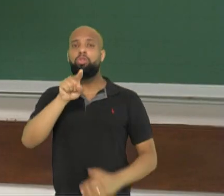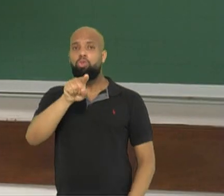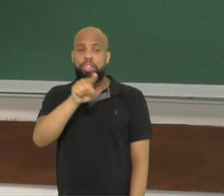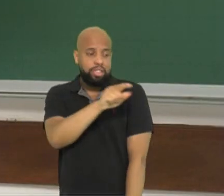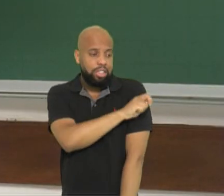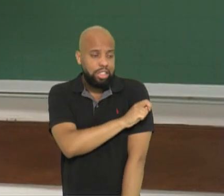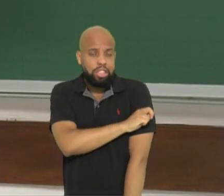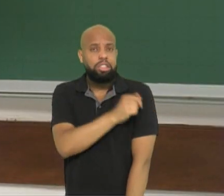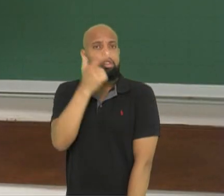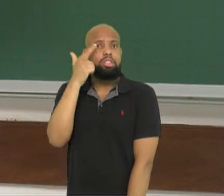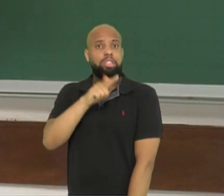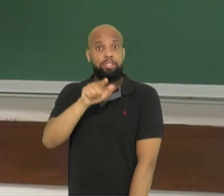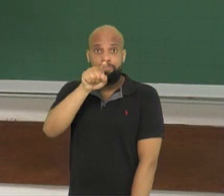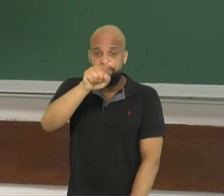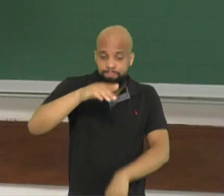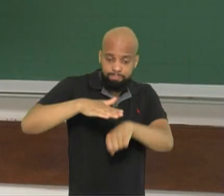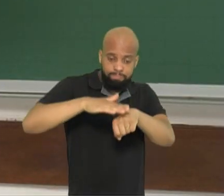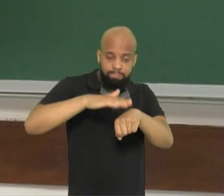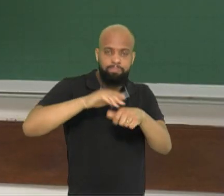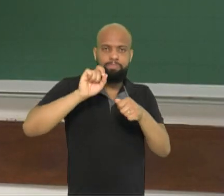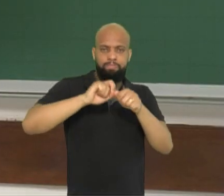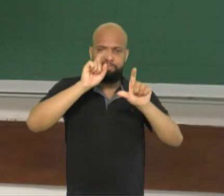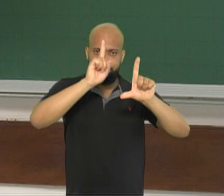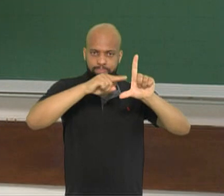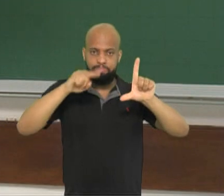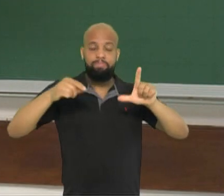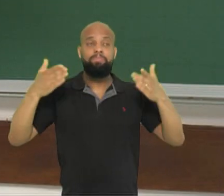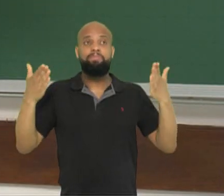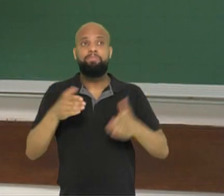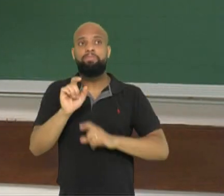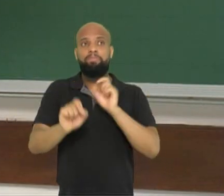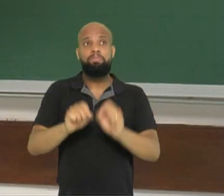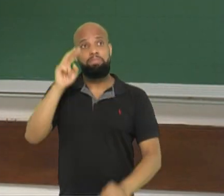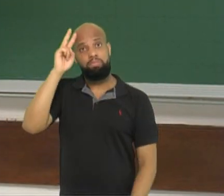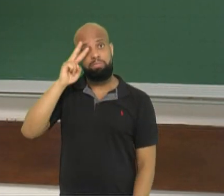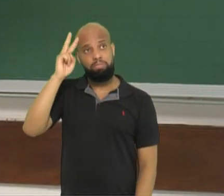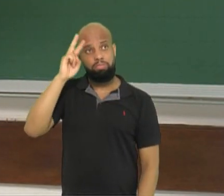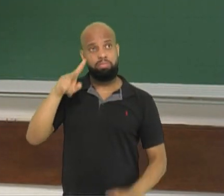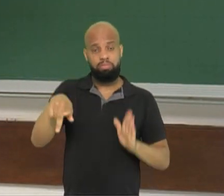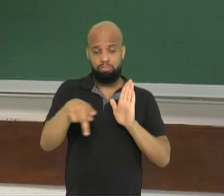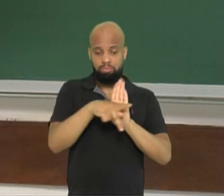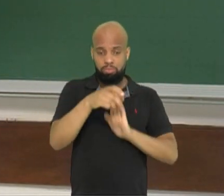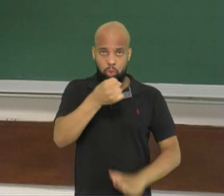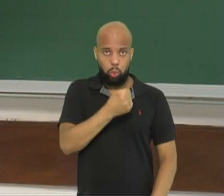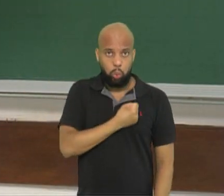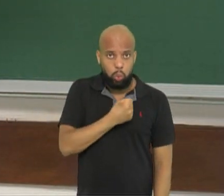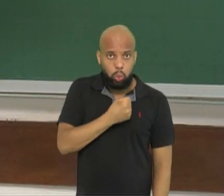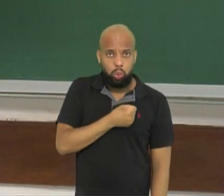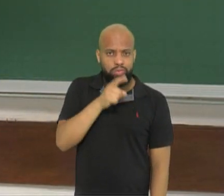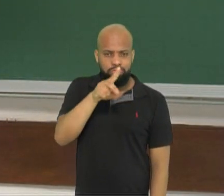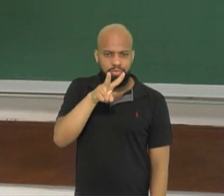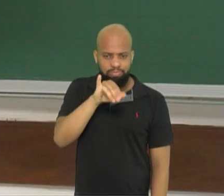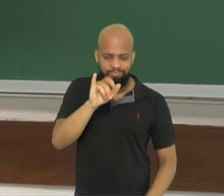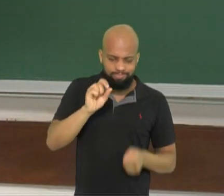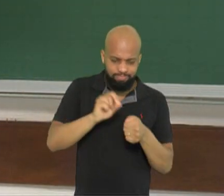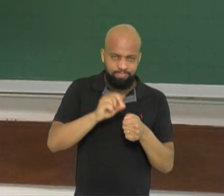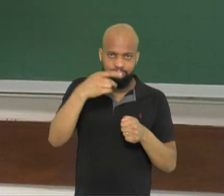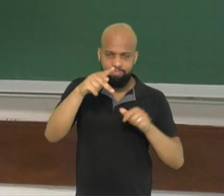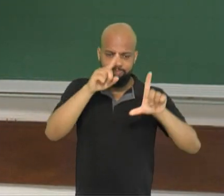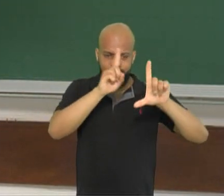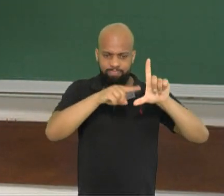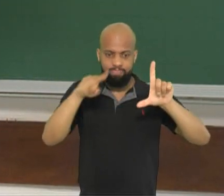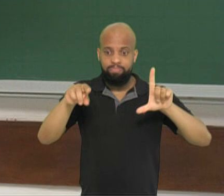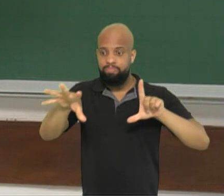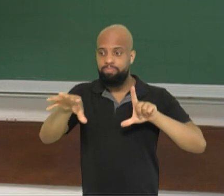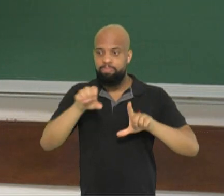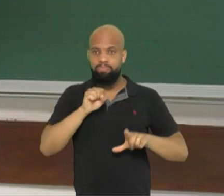possa construir o gráfico. Mas aqui, né, lembrando que esses valores aqui, quando você for construir o gráfico, é melhor pegar